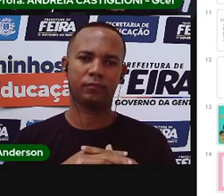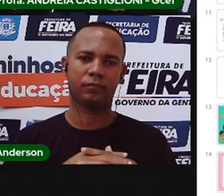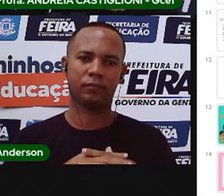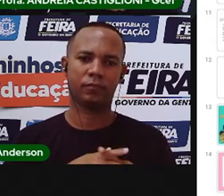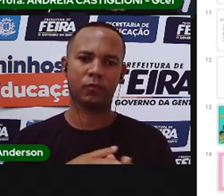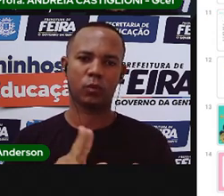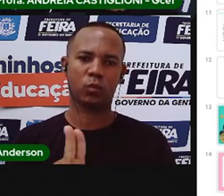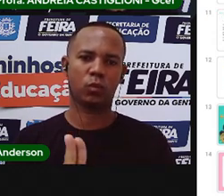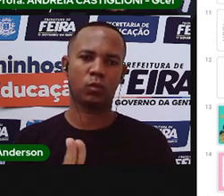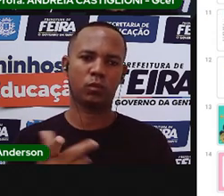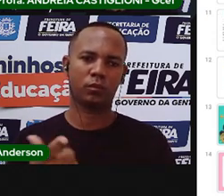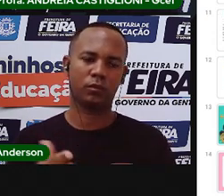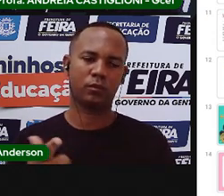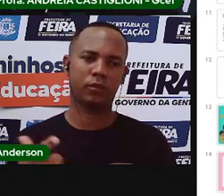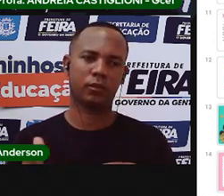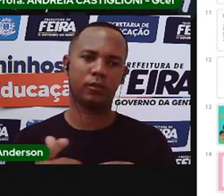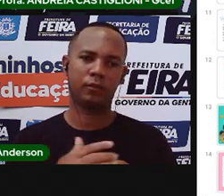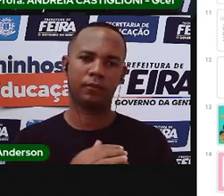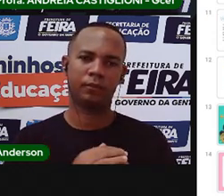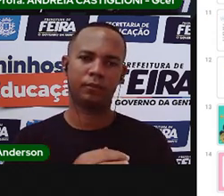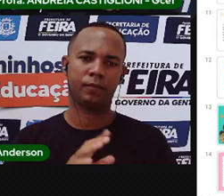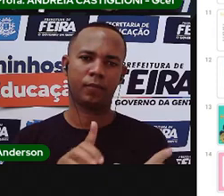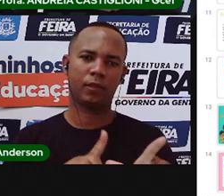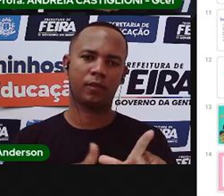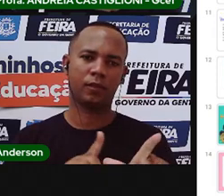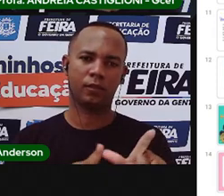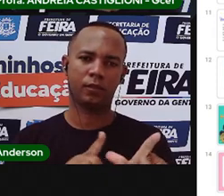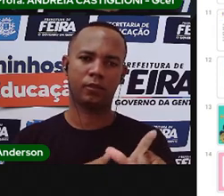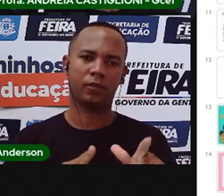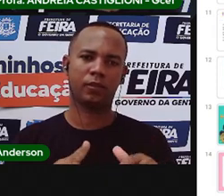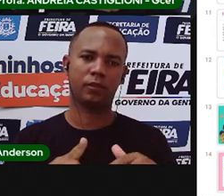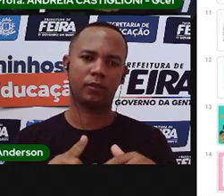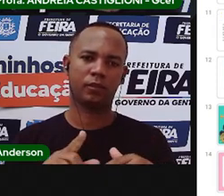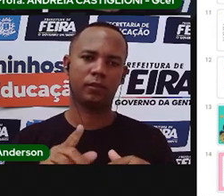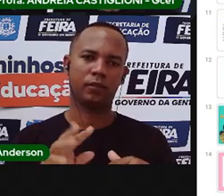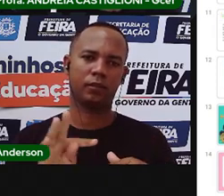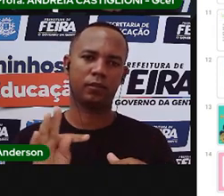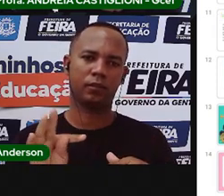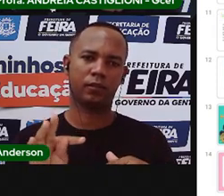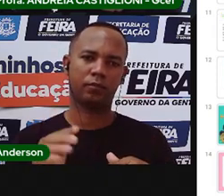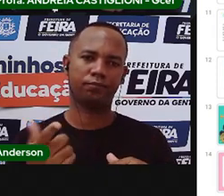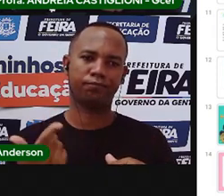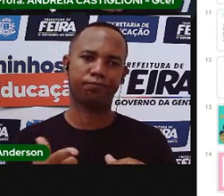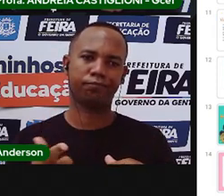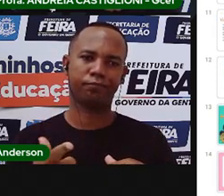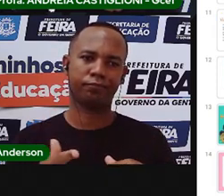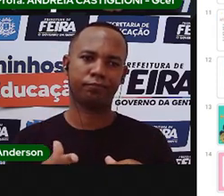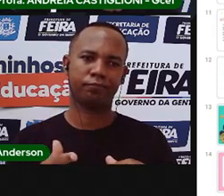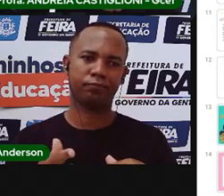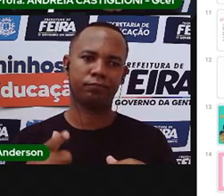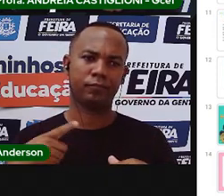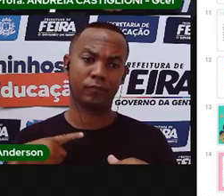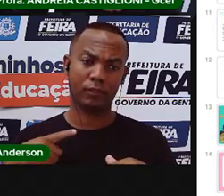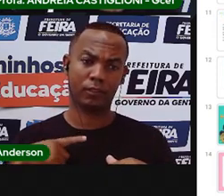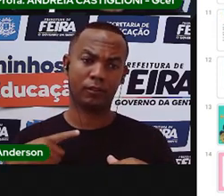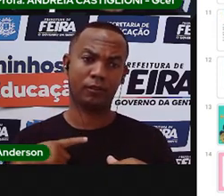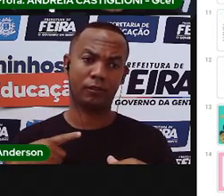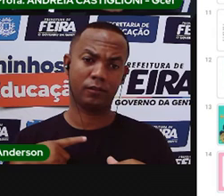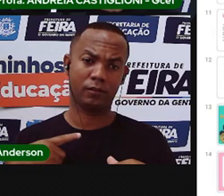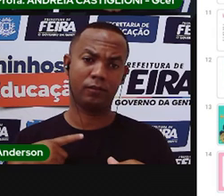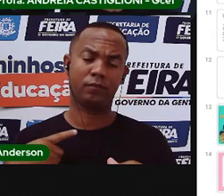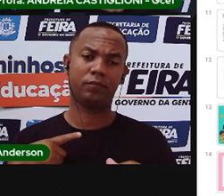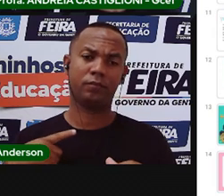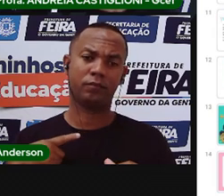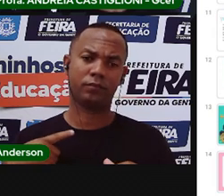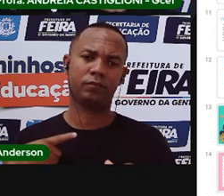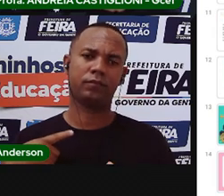Letra U, não tem a letra U. Letra G, letra T, Samuel sugeriu. Tem também a letra T.